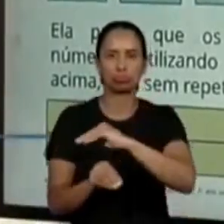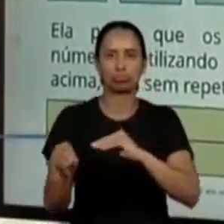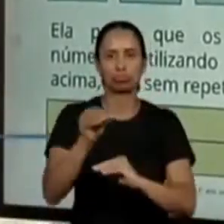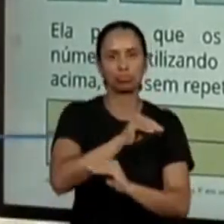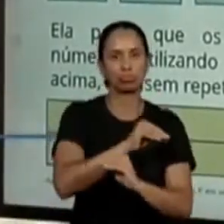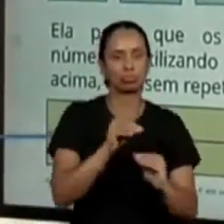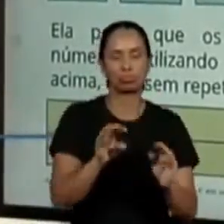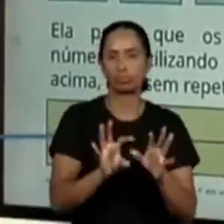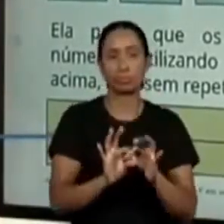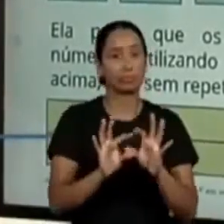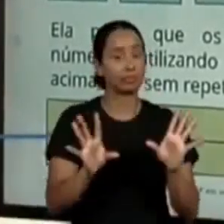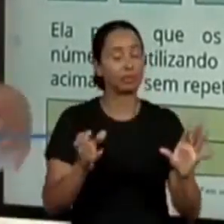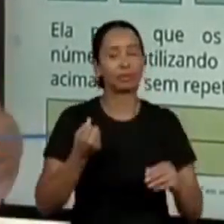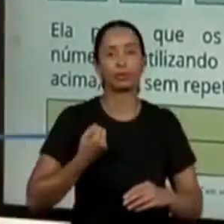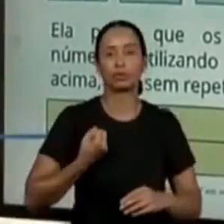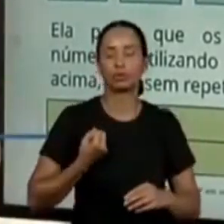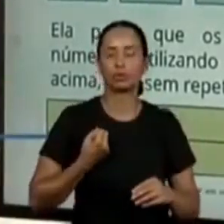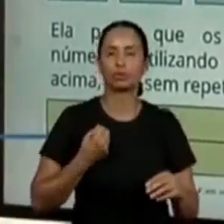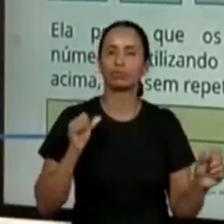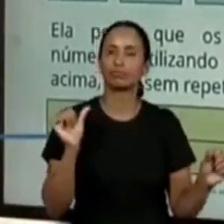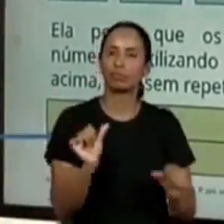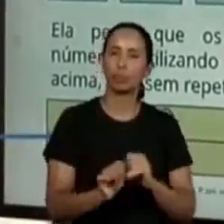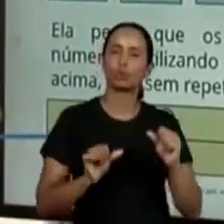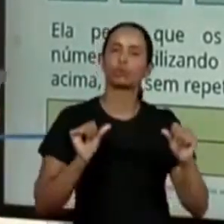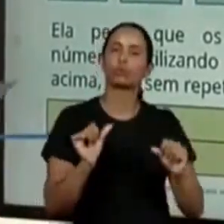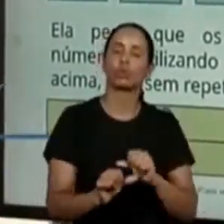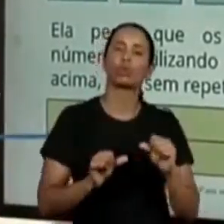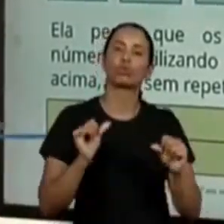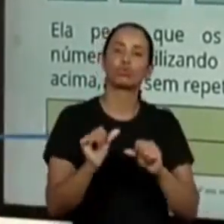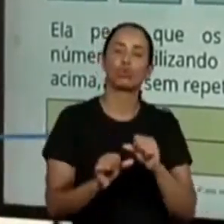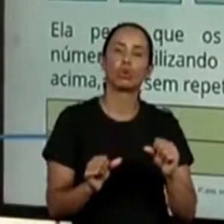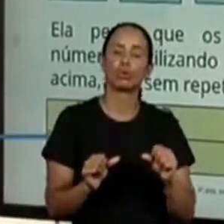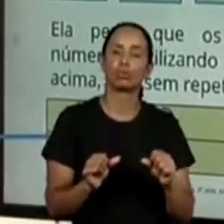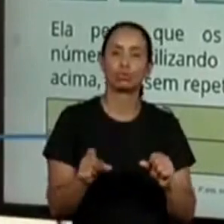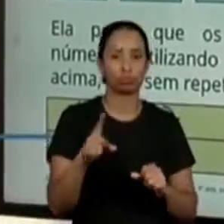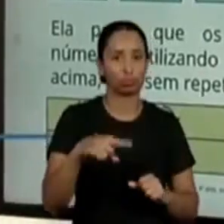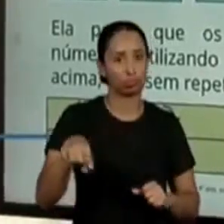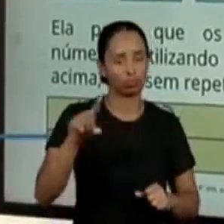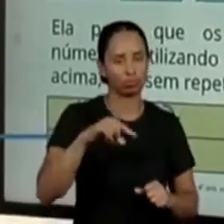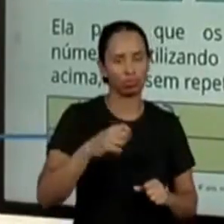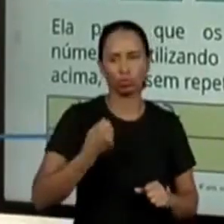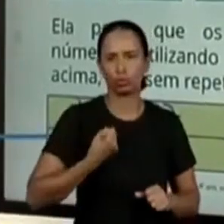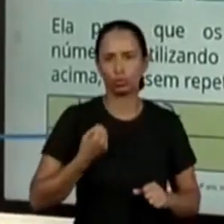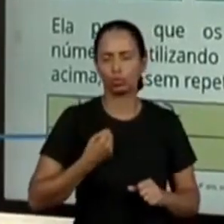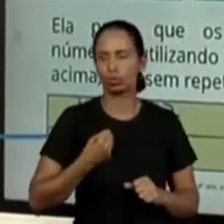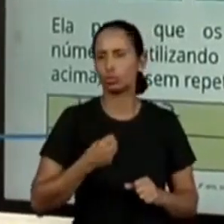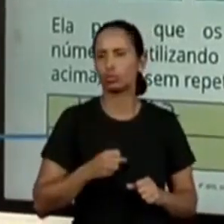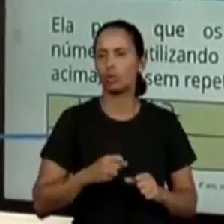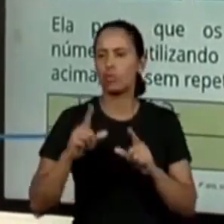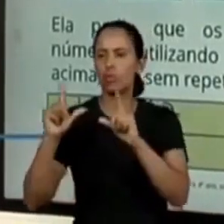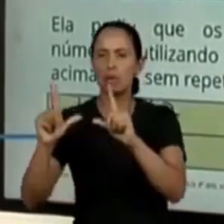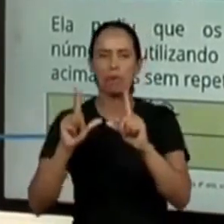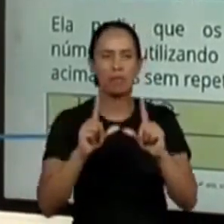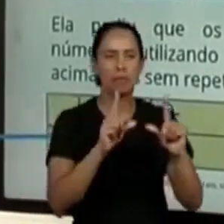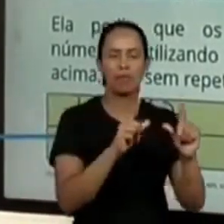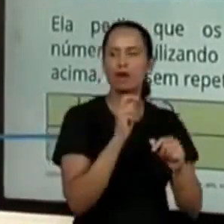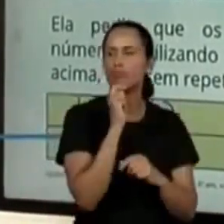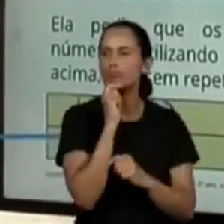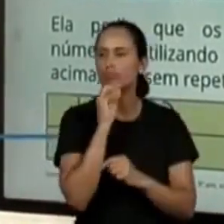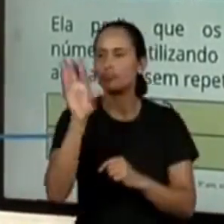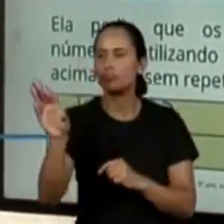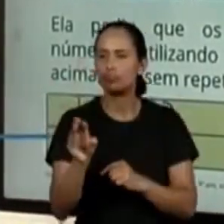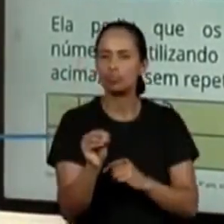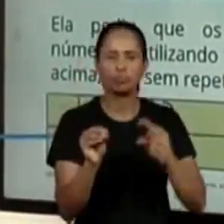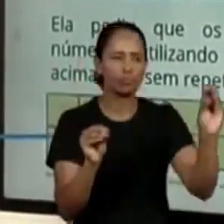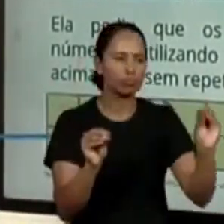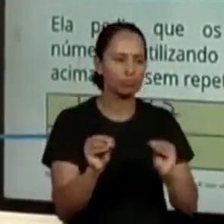aí de números colocando sim. Qual que era a ideia? Apenas tirar um desses 6, né? Então eu tinha 6 algarismos, eu queria apenas 5